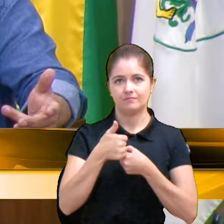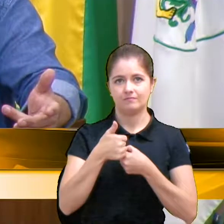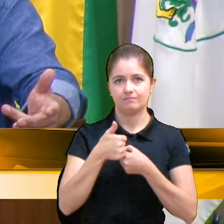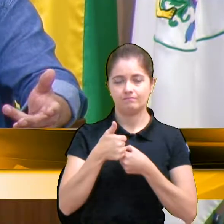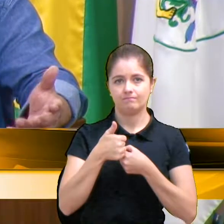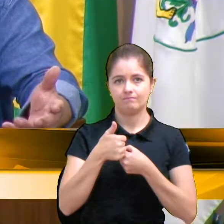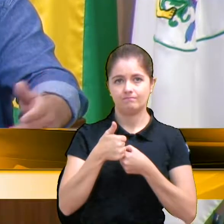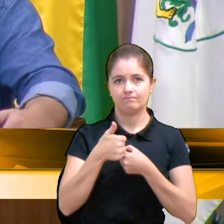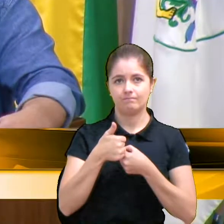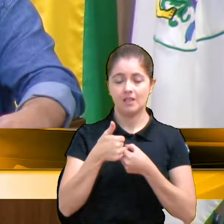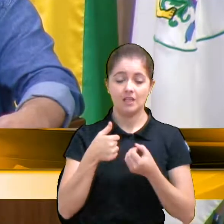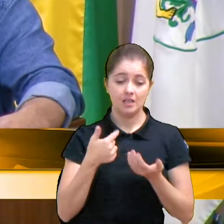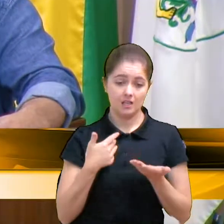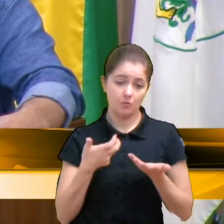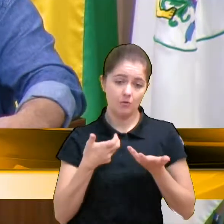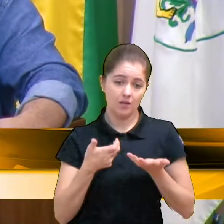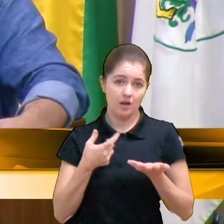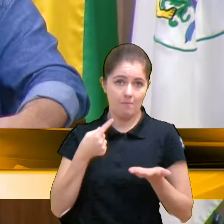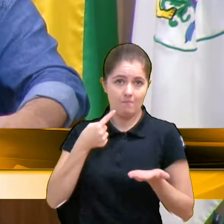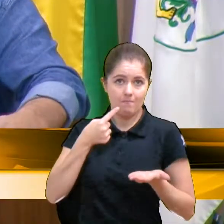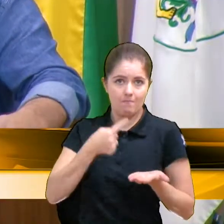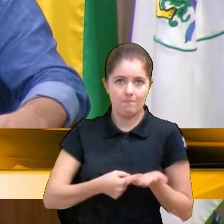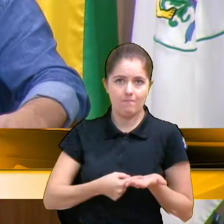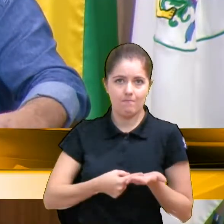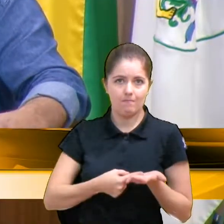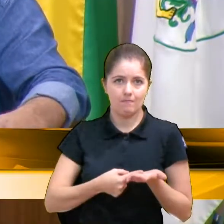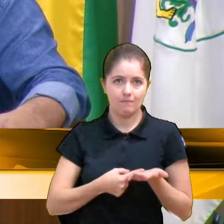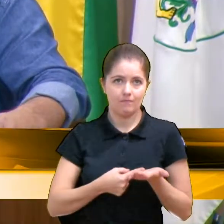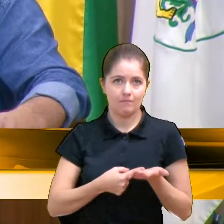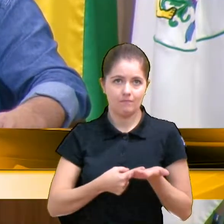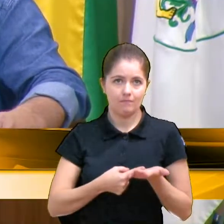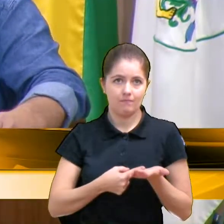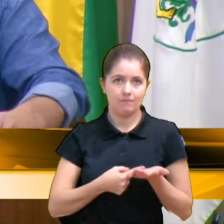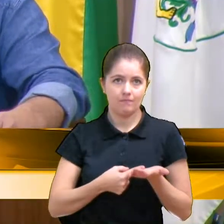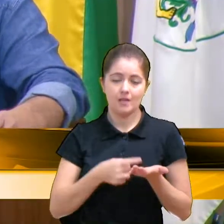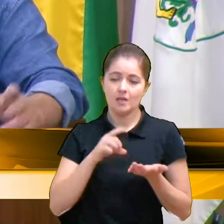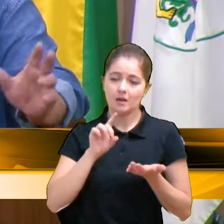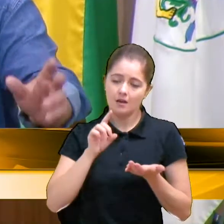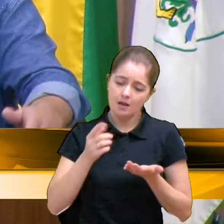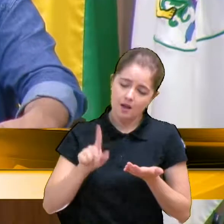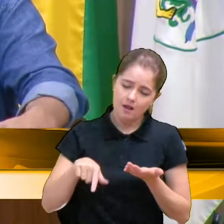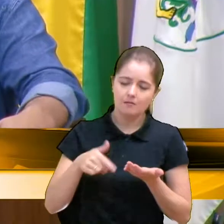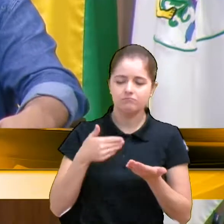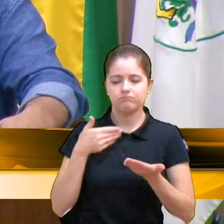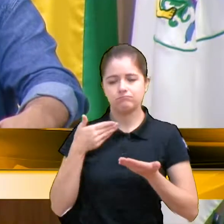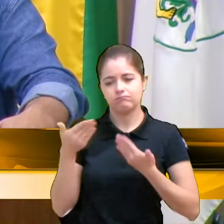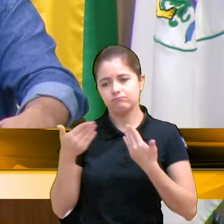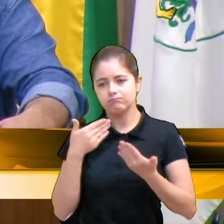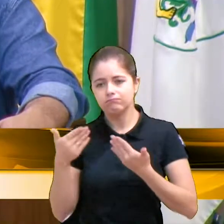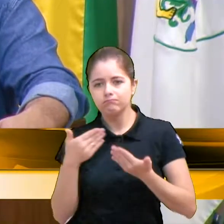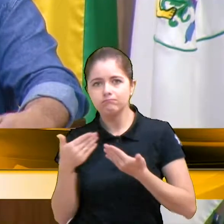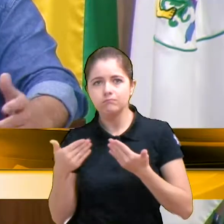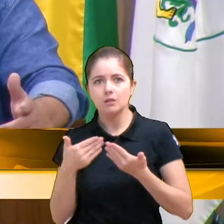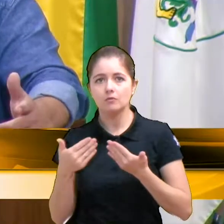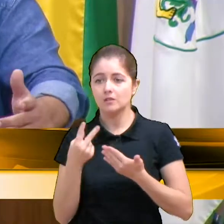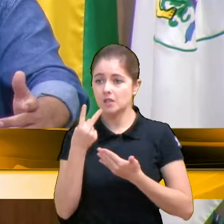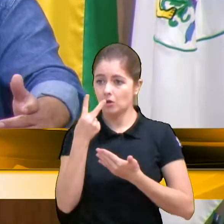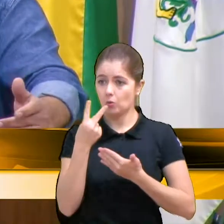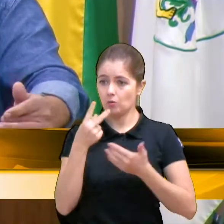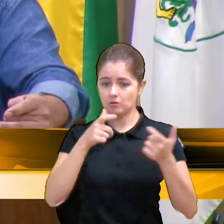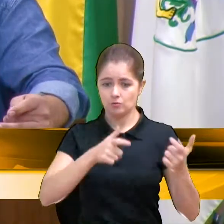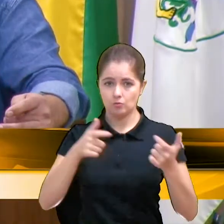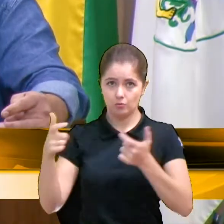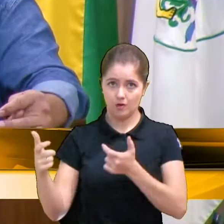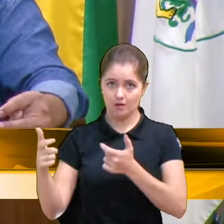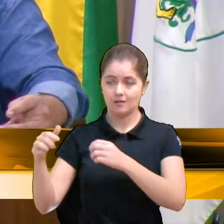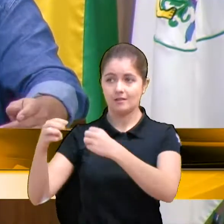essa agenda que eu queria marcar lá justamente era para falar sobre esses dois trechos. Tanto aquele trecho lá em São Marcos, quer dizer que já participei